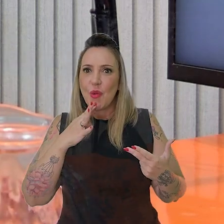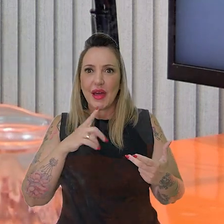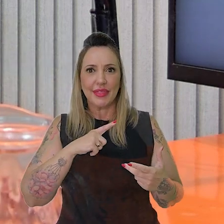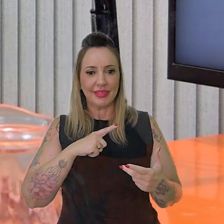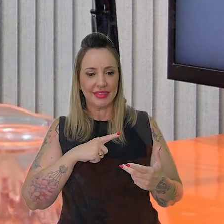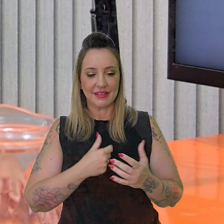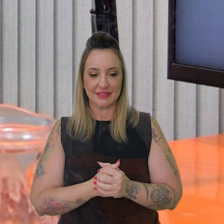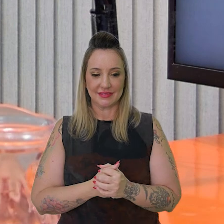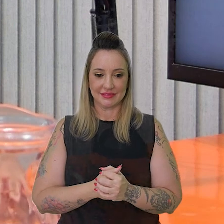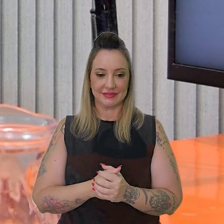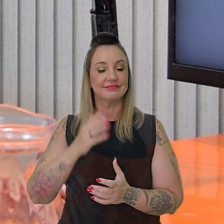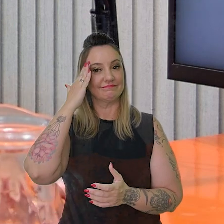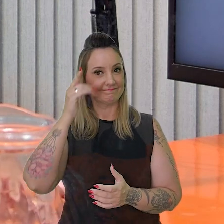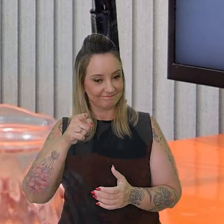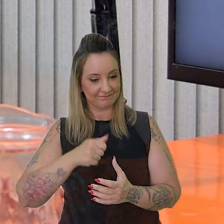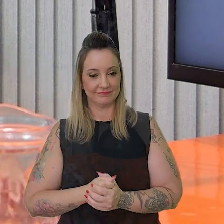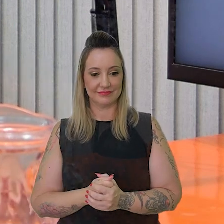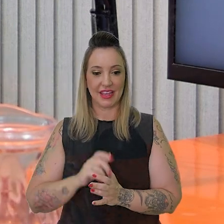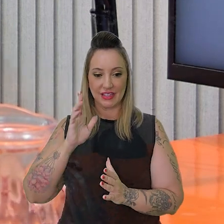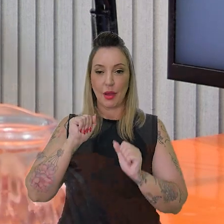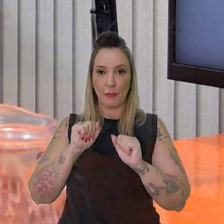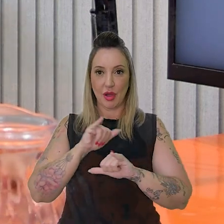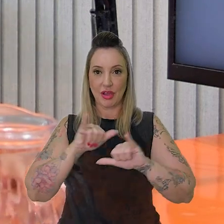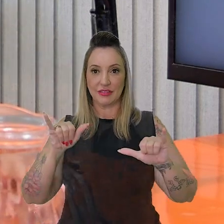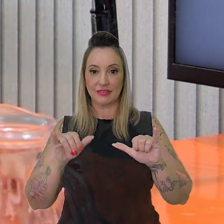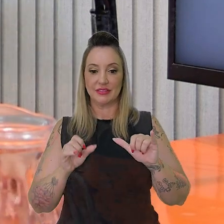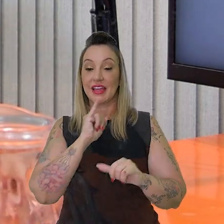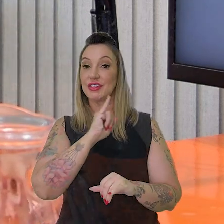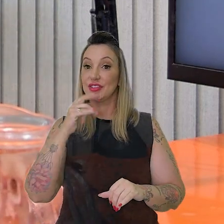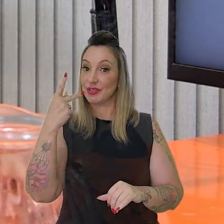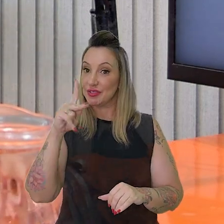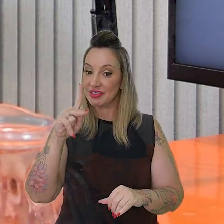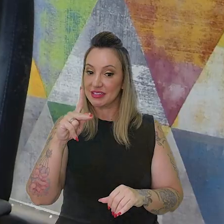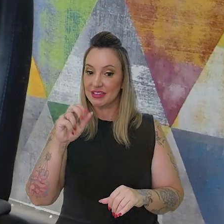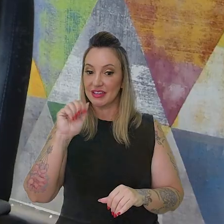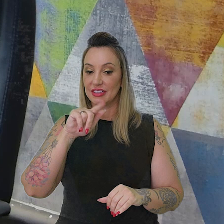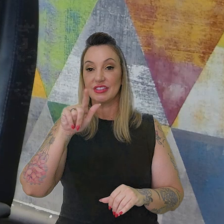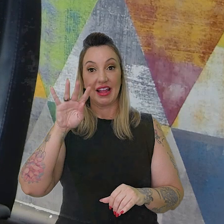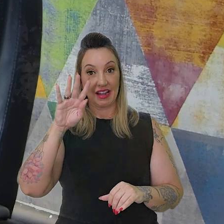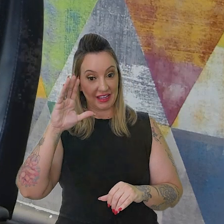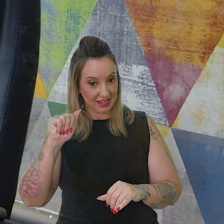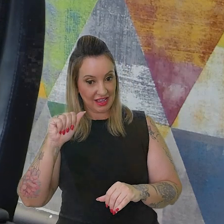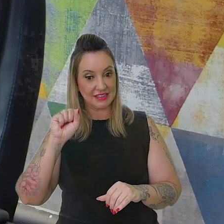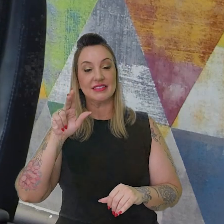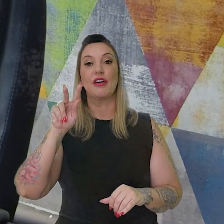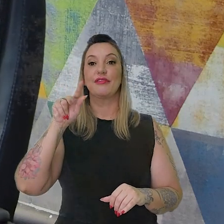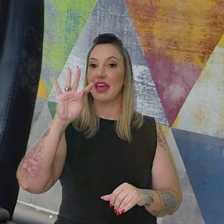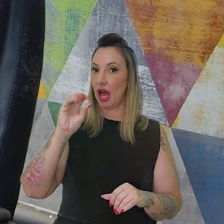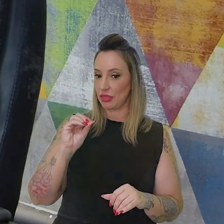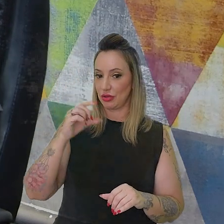muito conhecimento saiba disso você já pode lançar o seu Instituto Angélica salviato